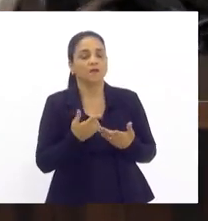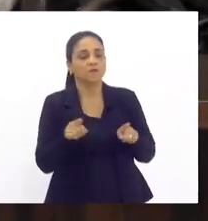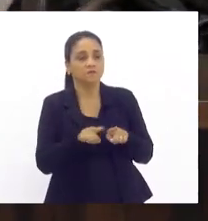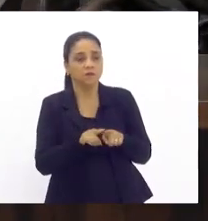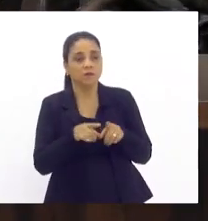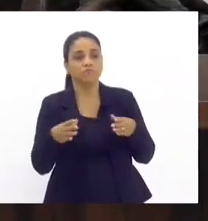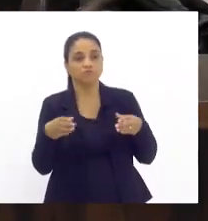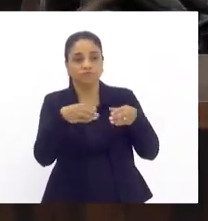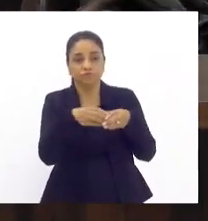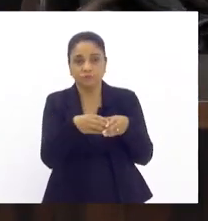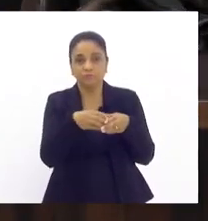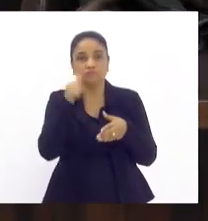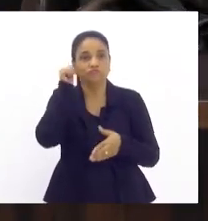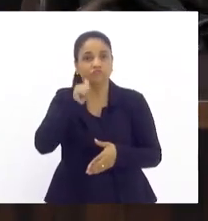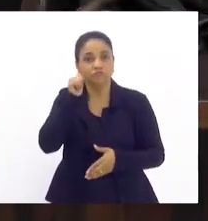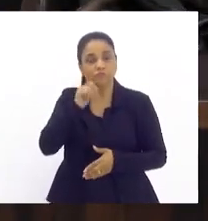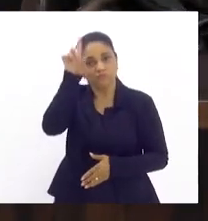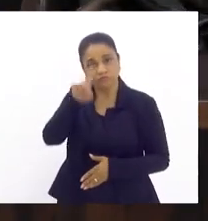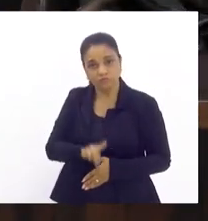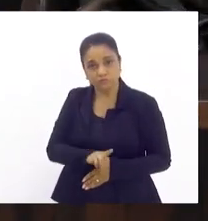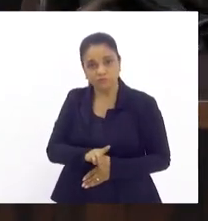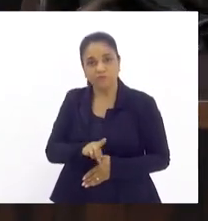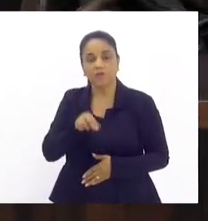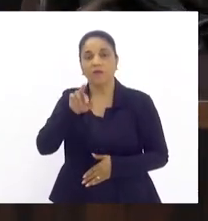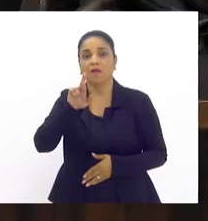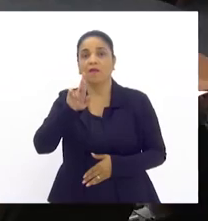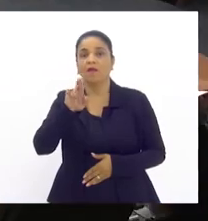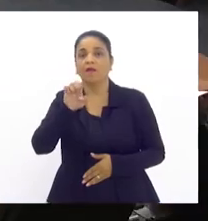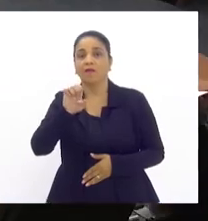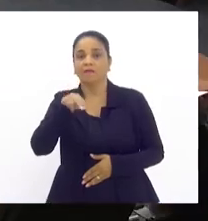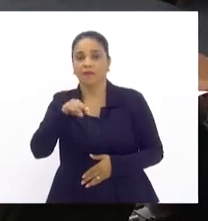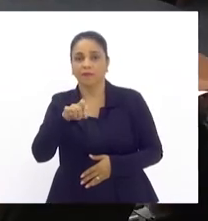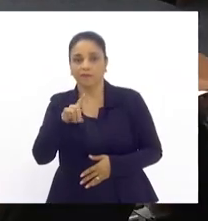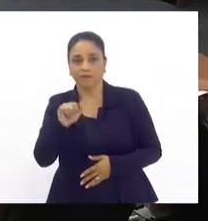de Direitos da Mulher. Deputada Renata Souza, por favor.